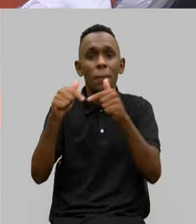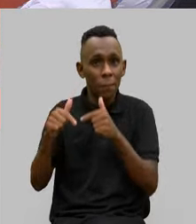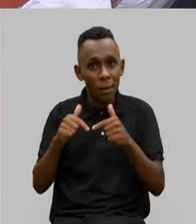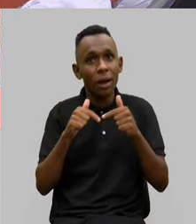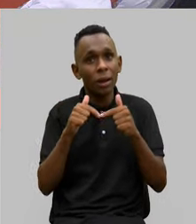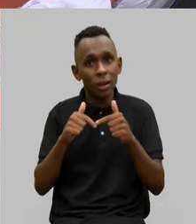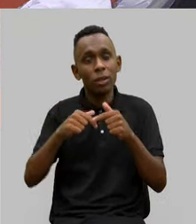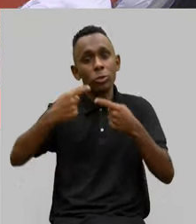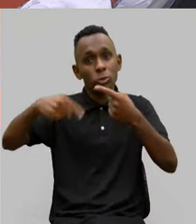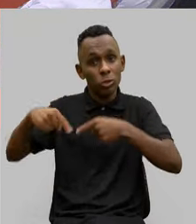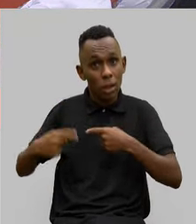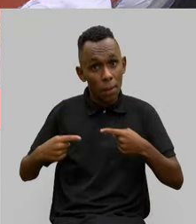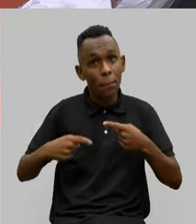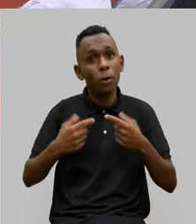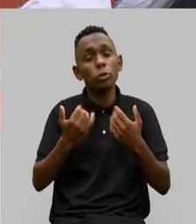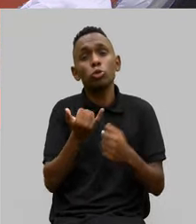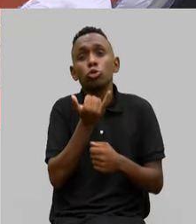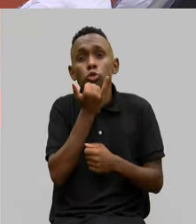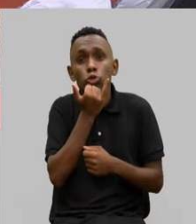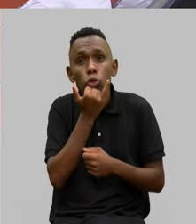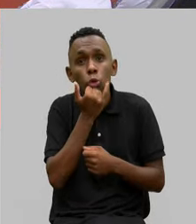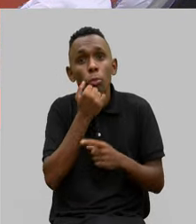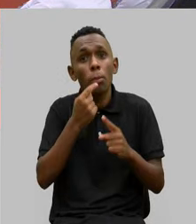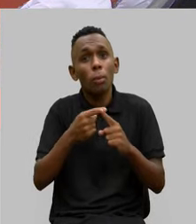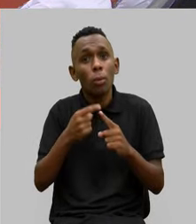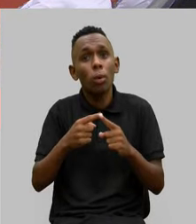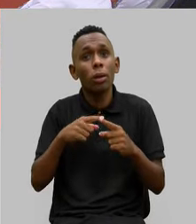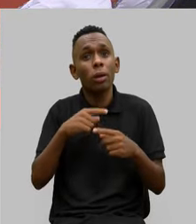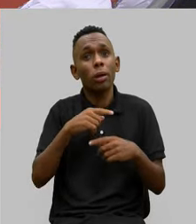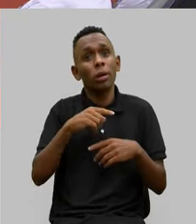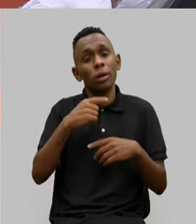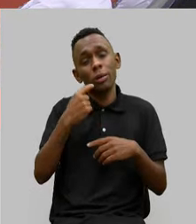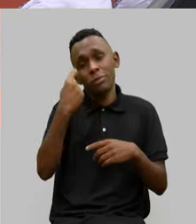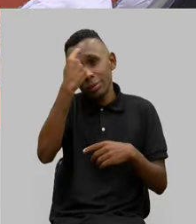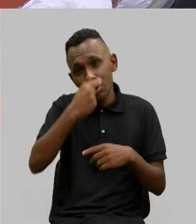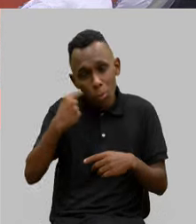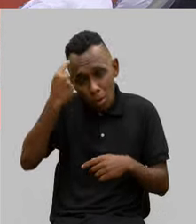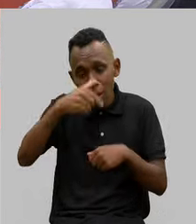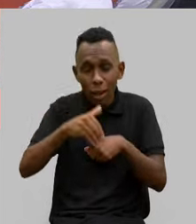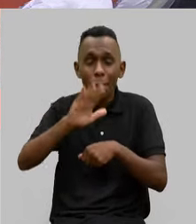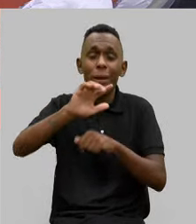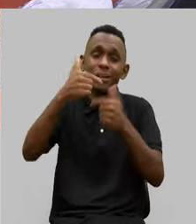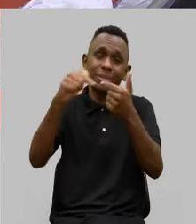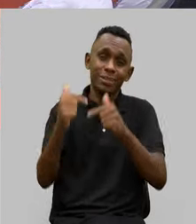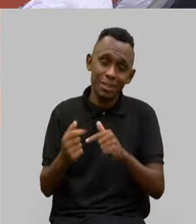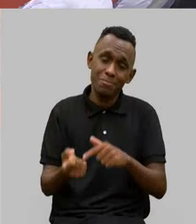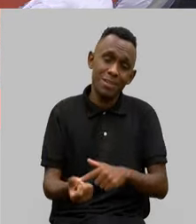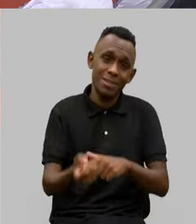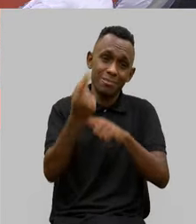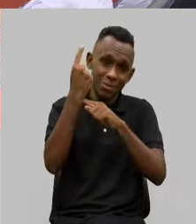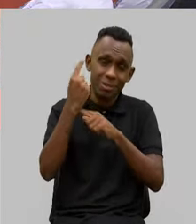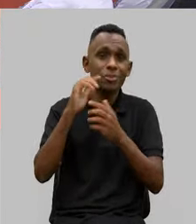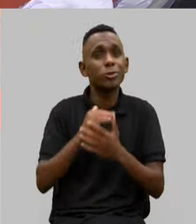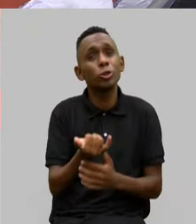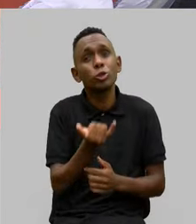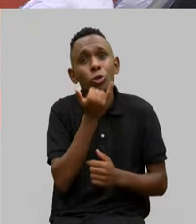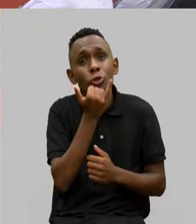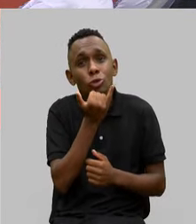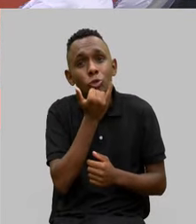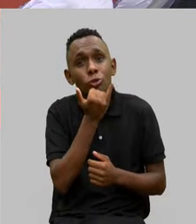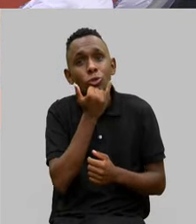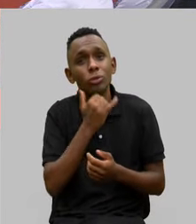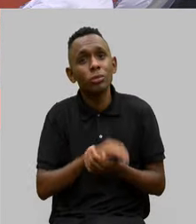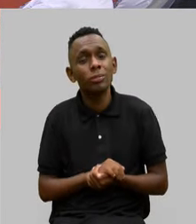é o debate público eu quero pedir desculpas porque eu faço vocês fazerem uma hora extra eh absurda né eu quero pedir desculpas